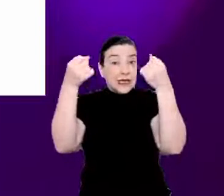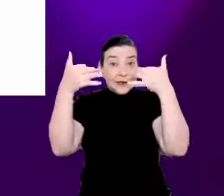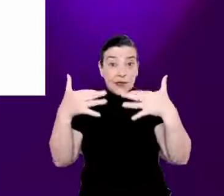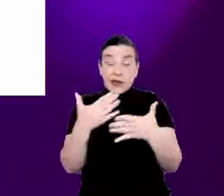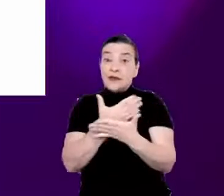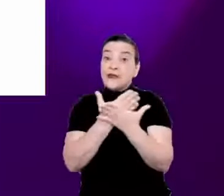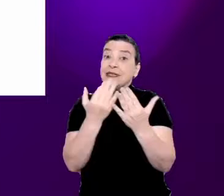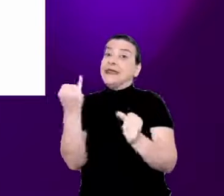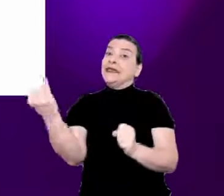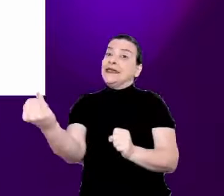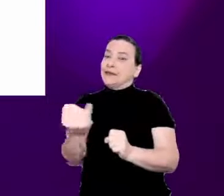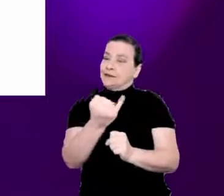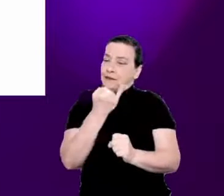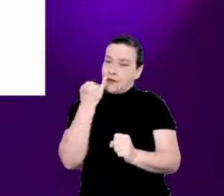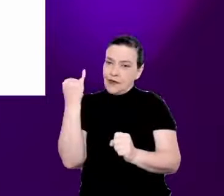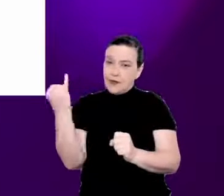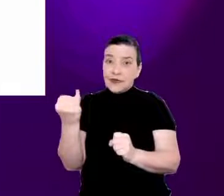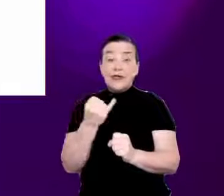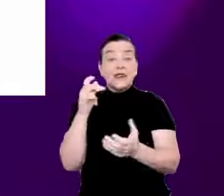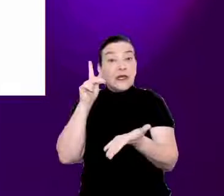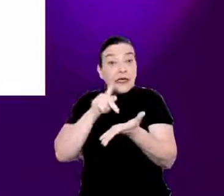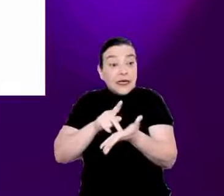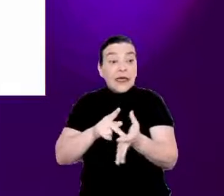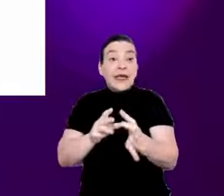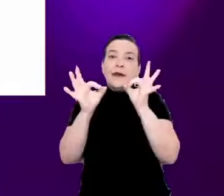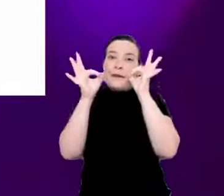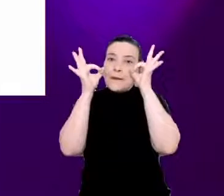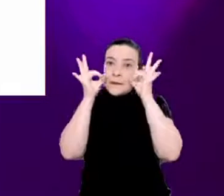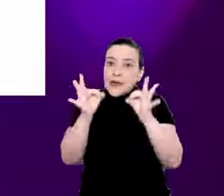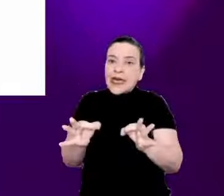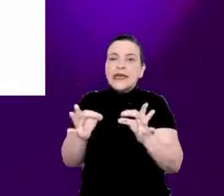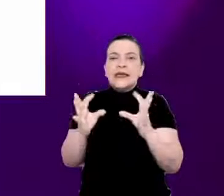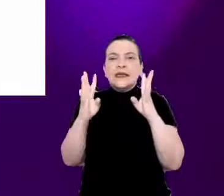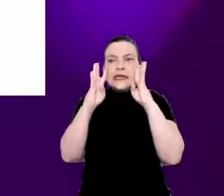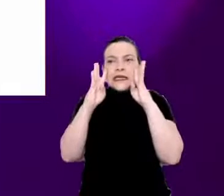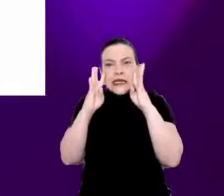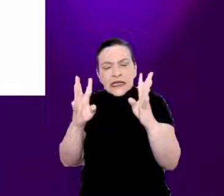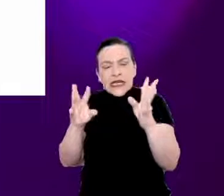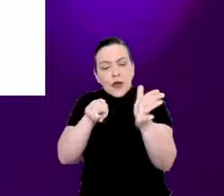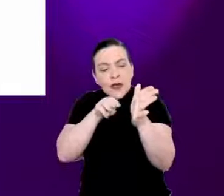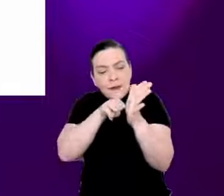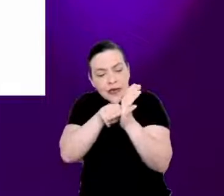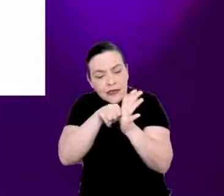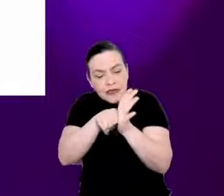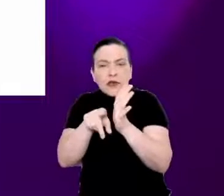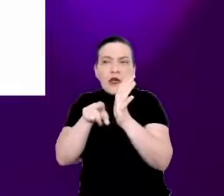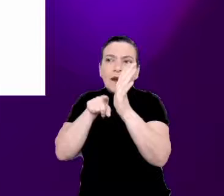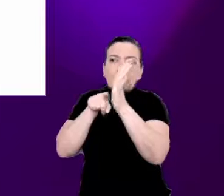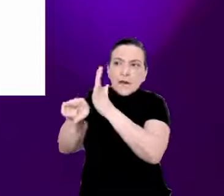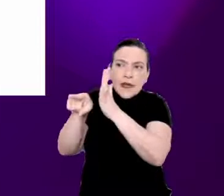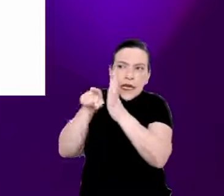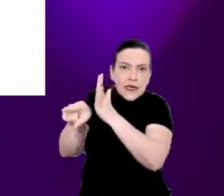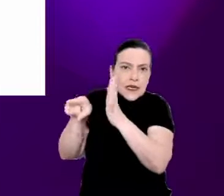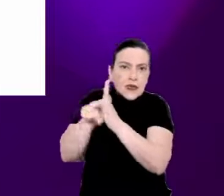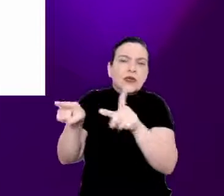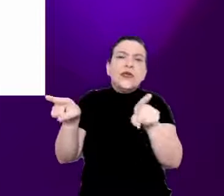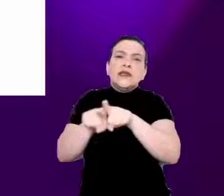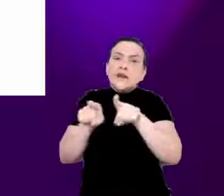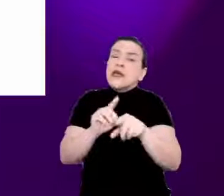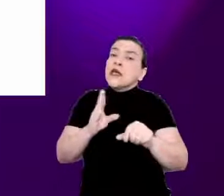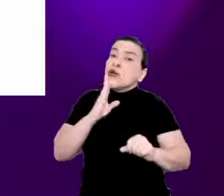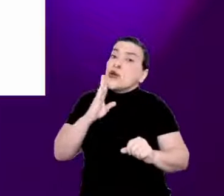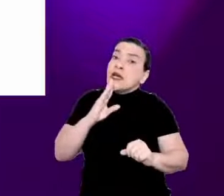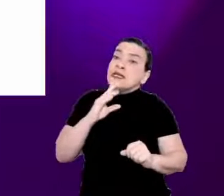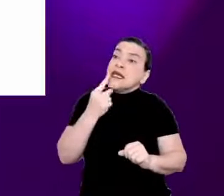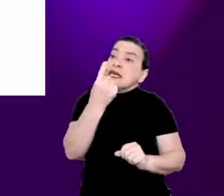o quanto é importante a gente investir em metodologias de pesquisas, o quanto é importante você conhecer a experiência